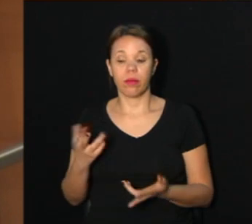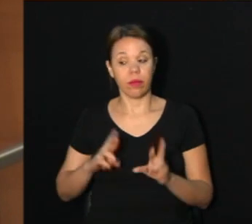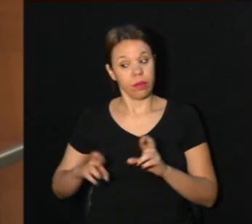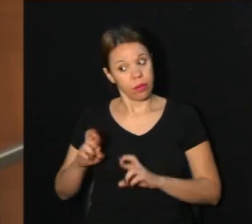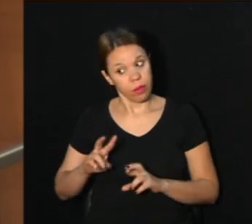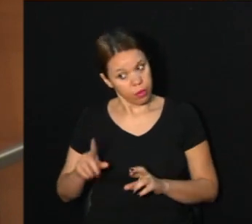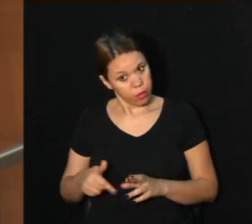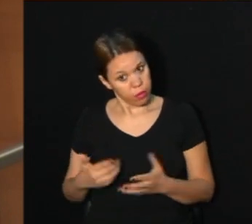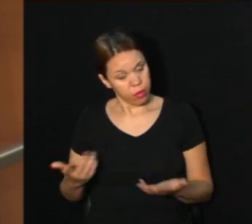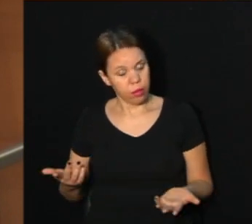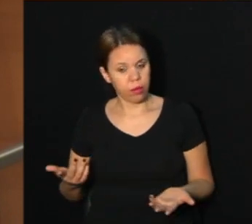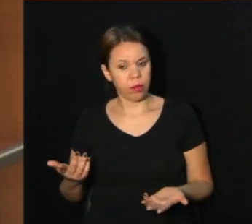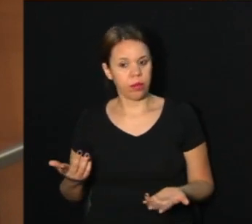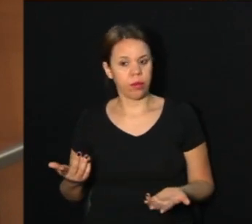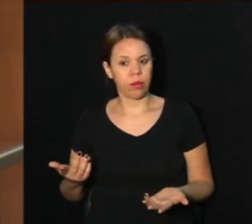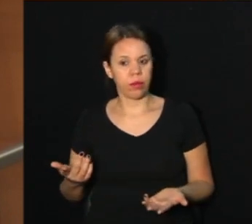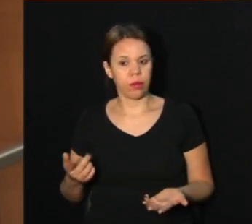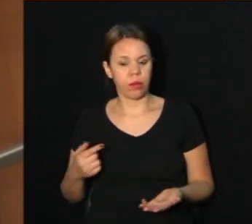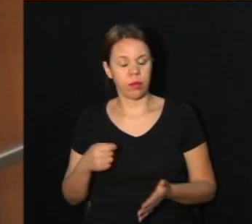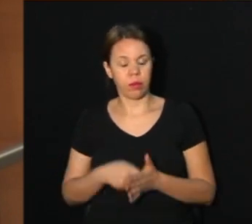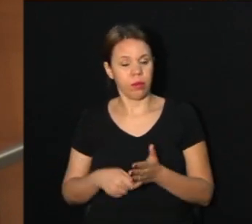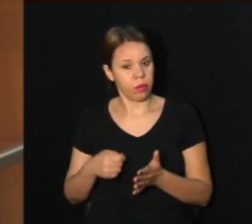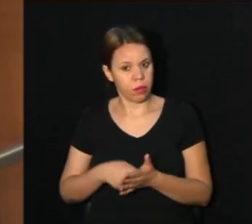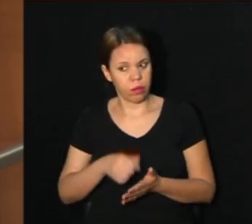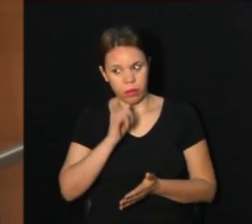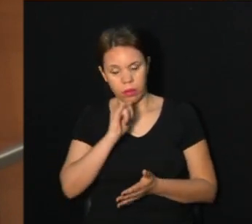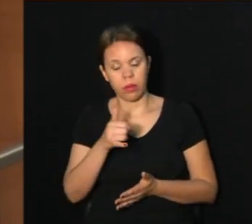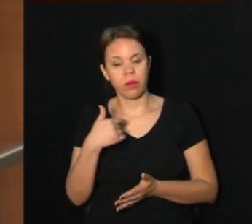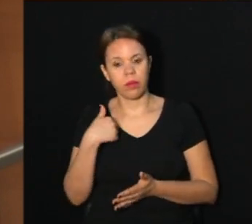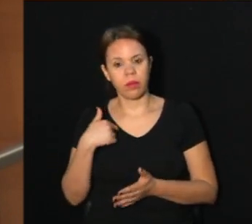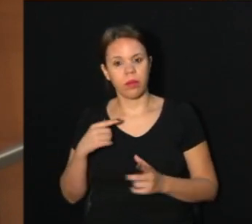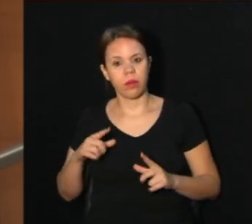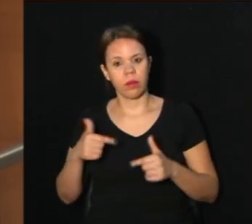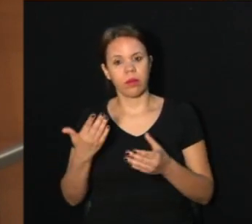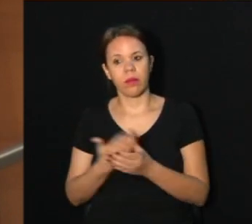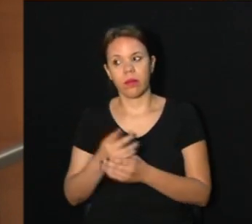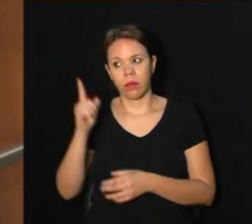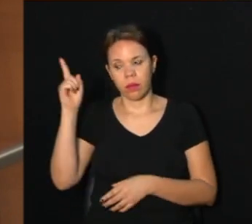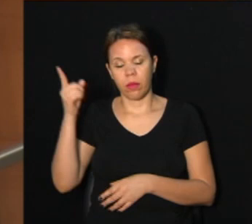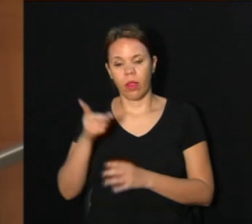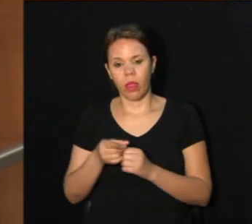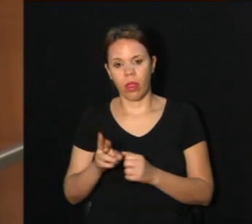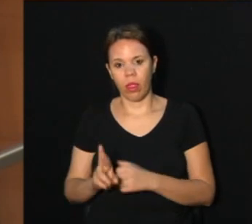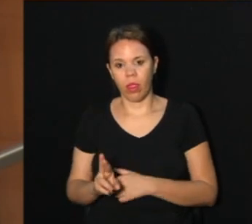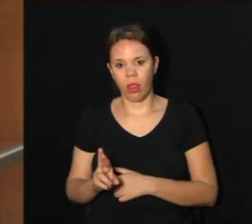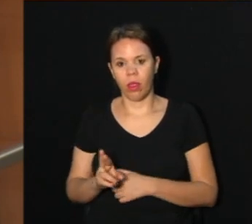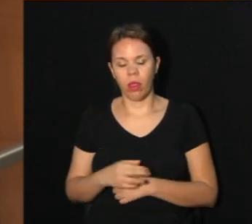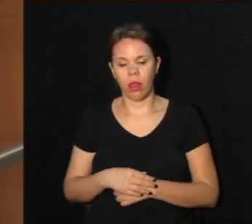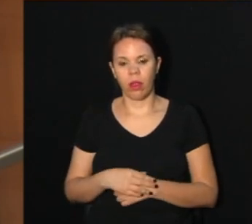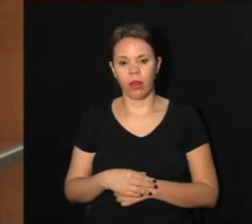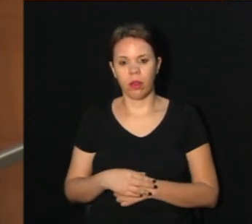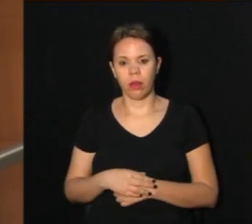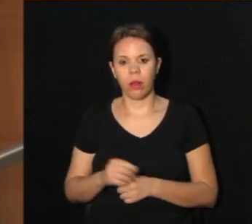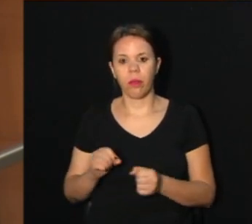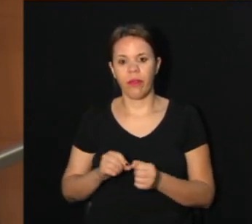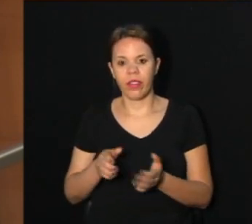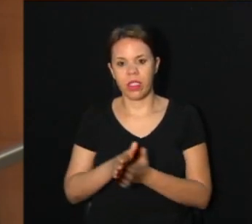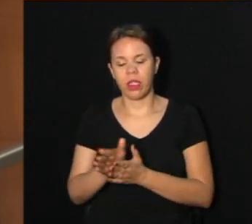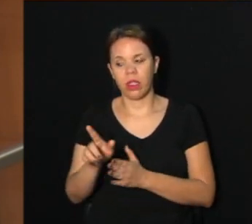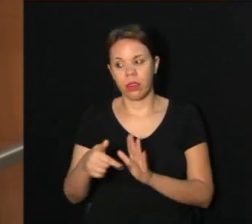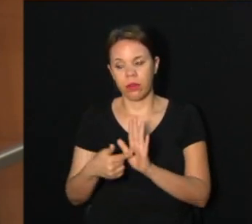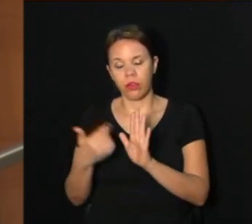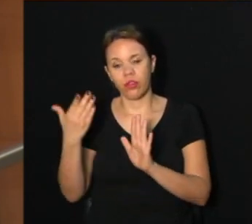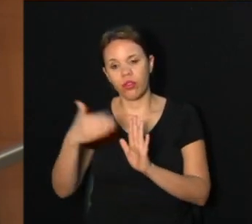isso. Eu insisto nisso, porque a minha ação está lá na mesa do Dr. Fukumoto para ser despachada essa